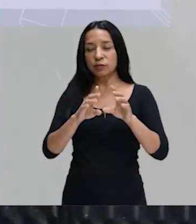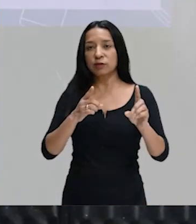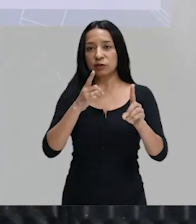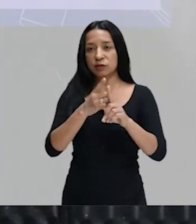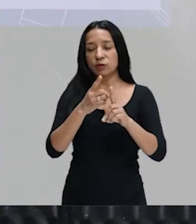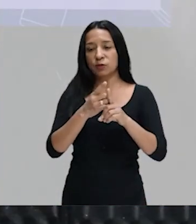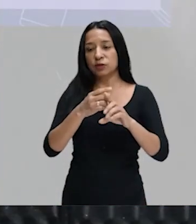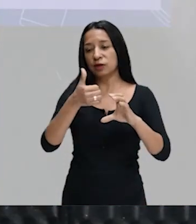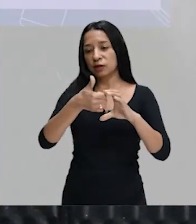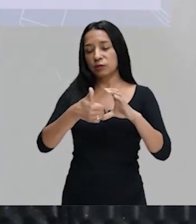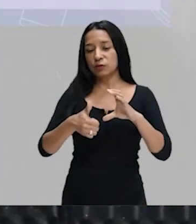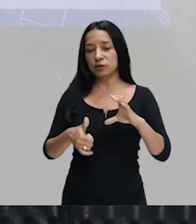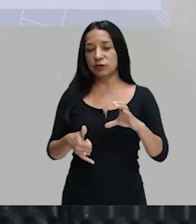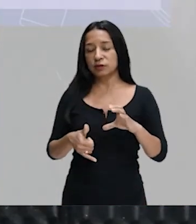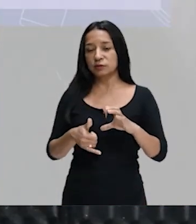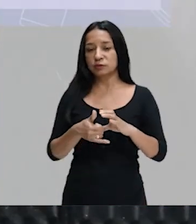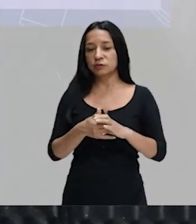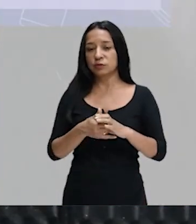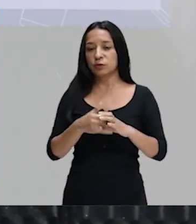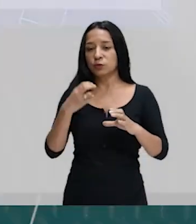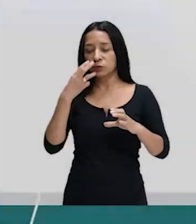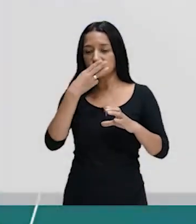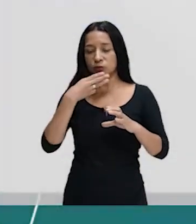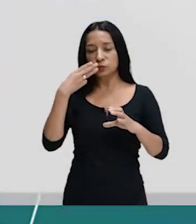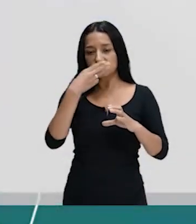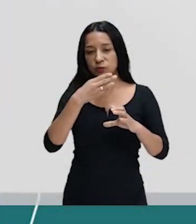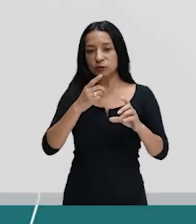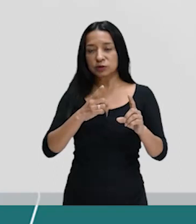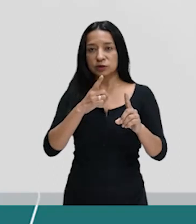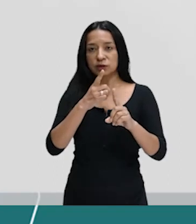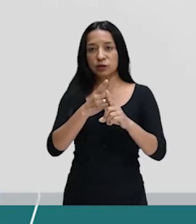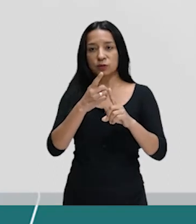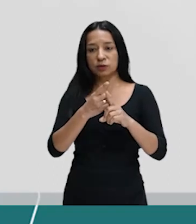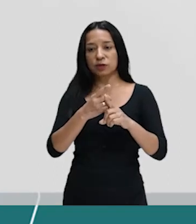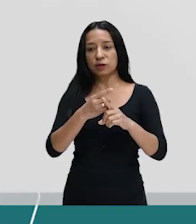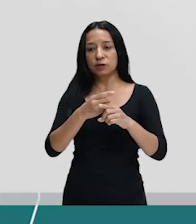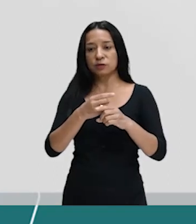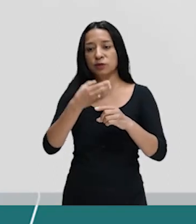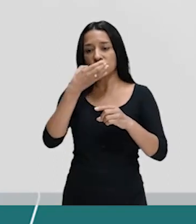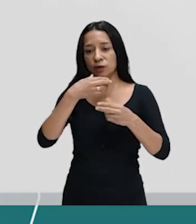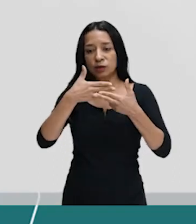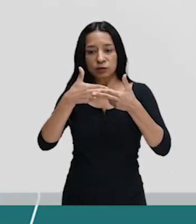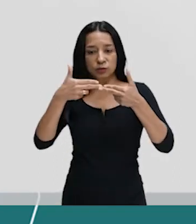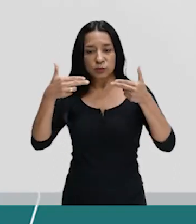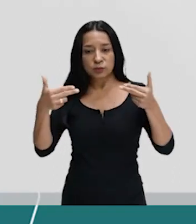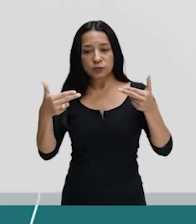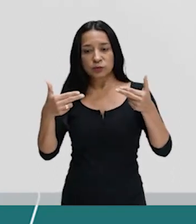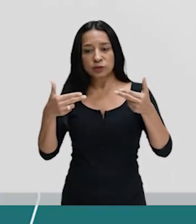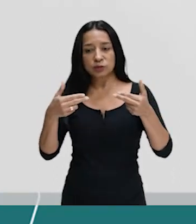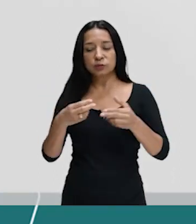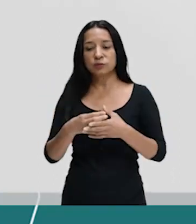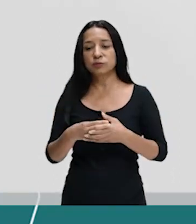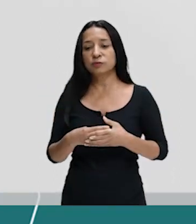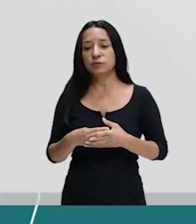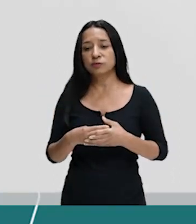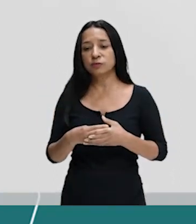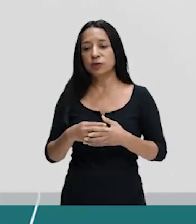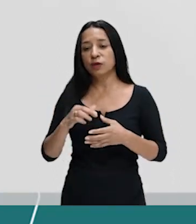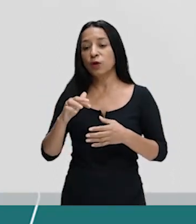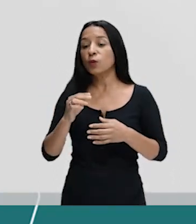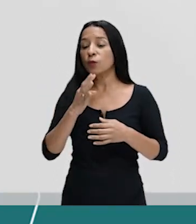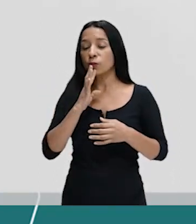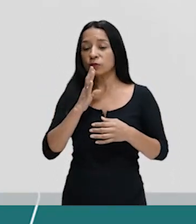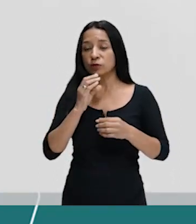também carboidratos nos açúcares encontrados nas frutas, né? O açúcar da fruta é conhecido como